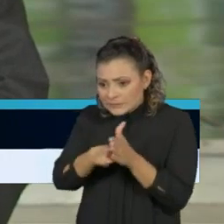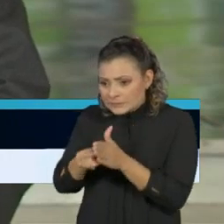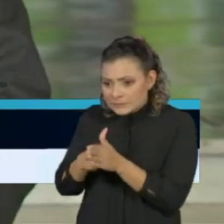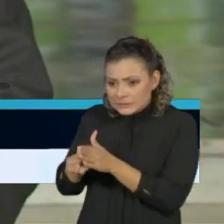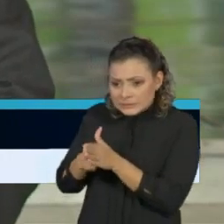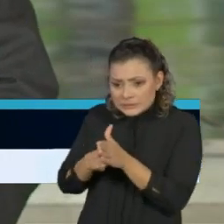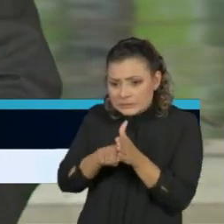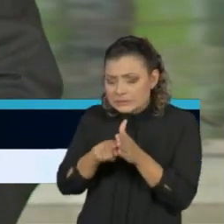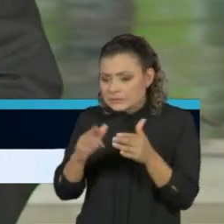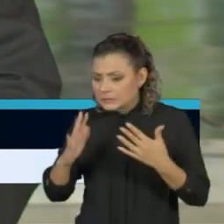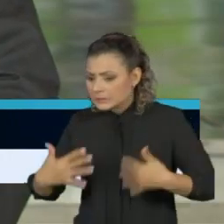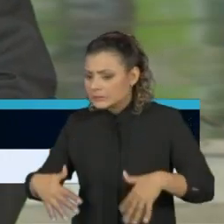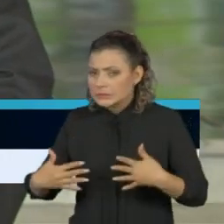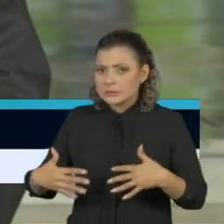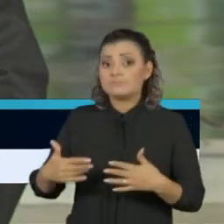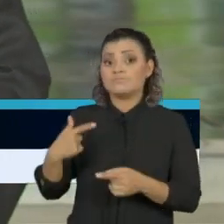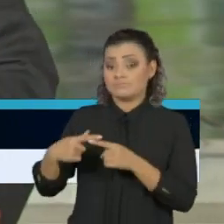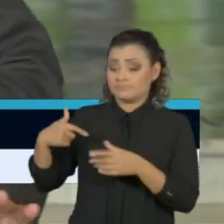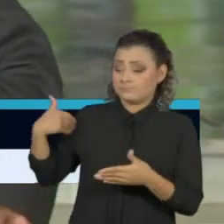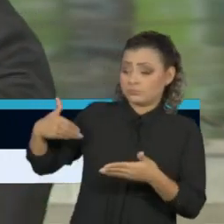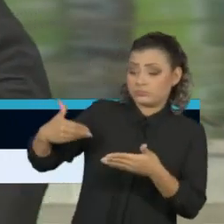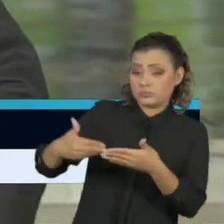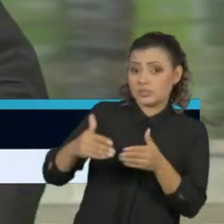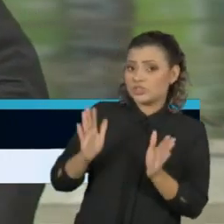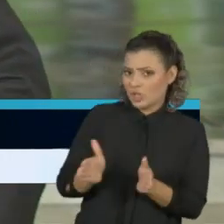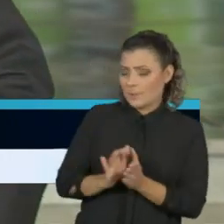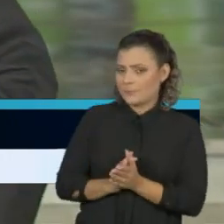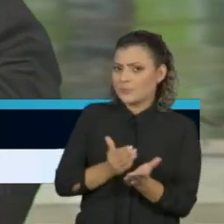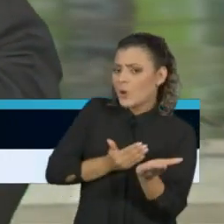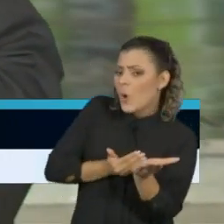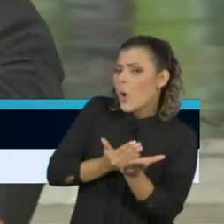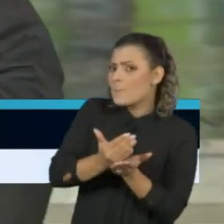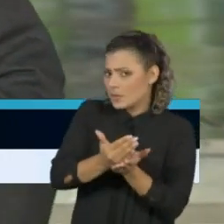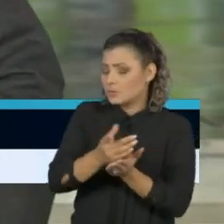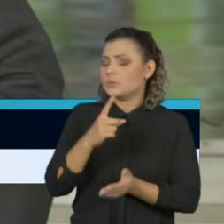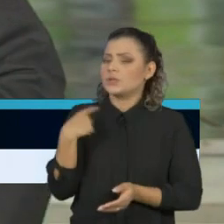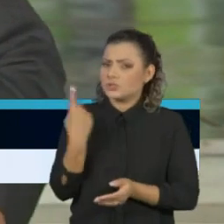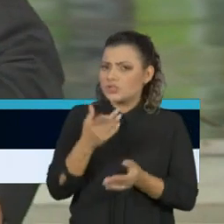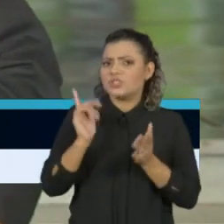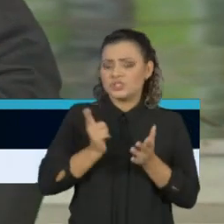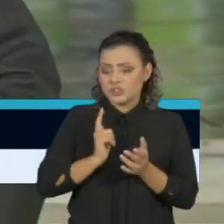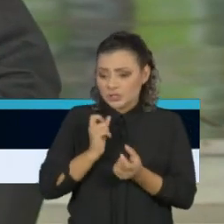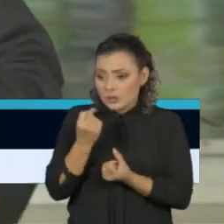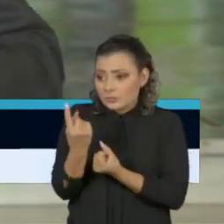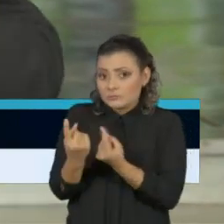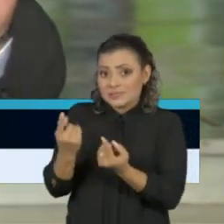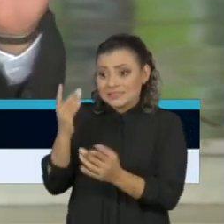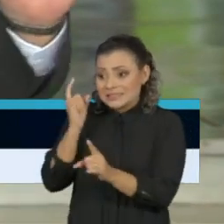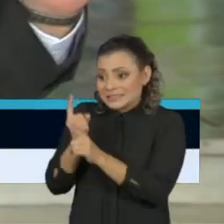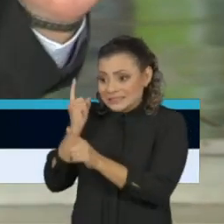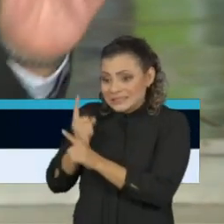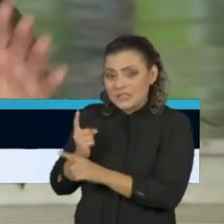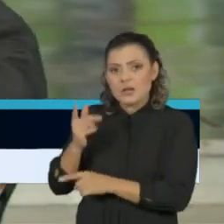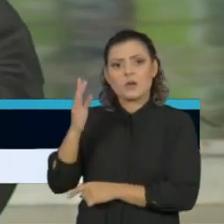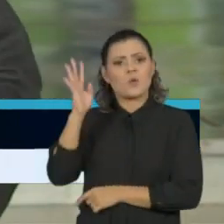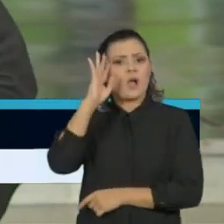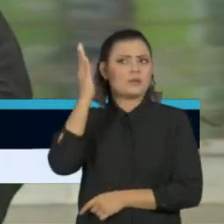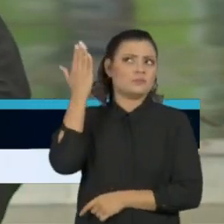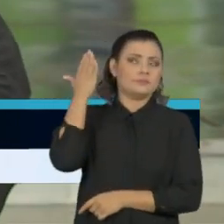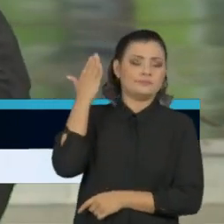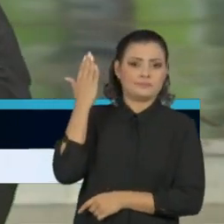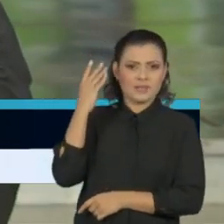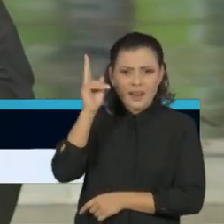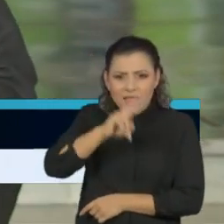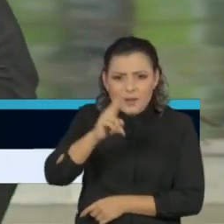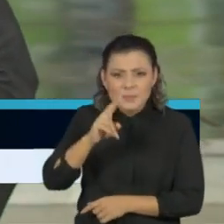da forma que a gente vem fazendo. Desde o começo, que a gente tinha os casos confirmados, desde a quarta-feira de